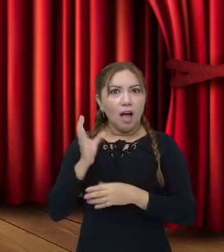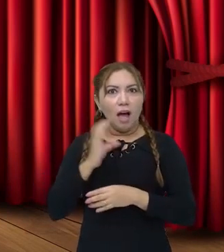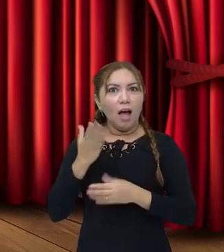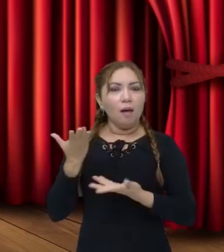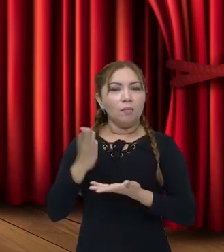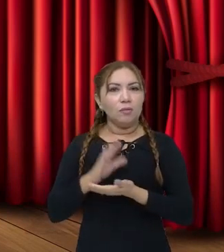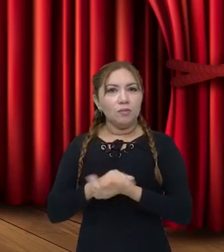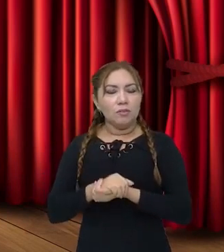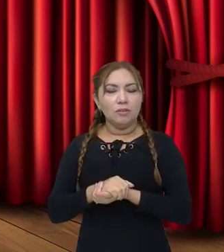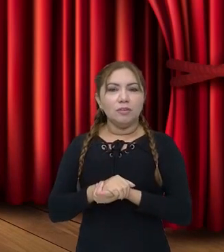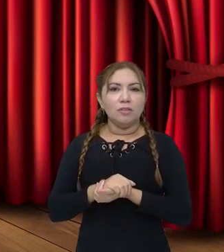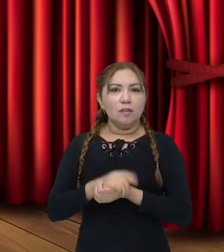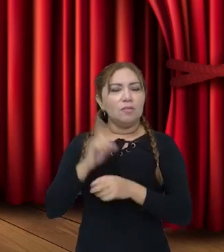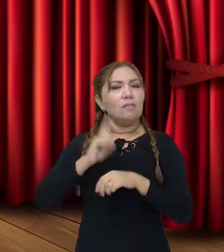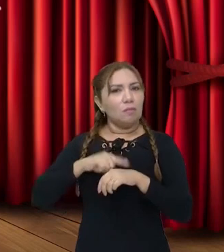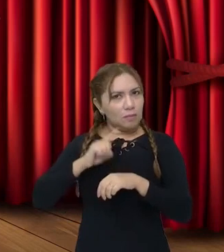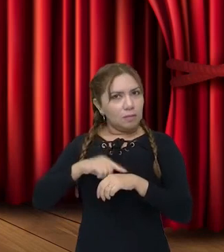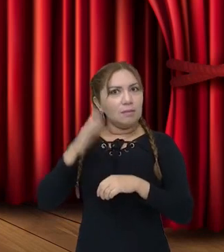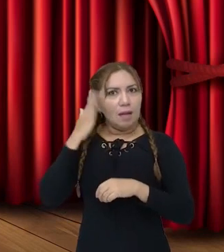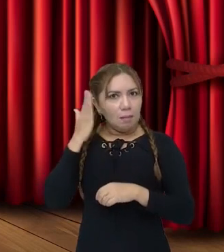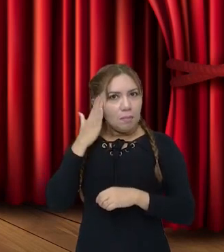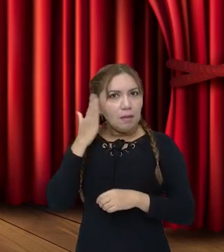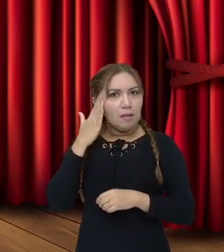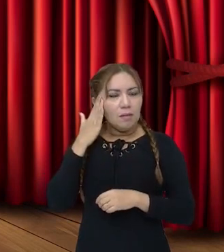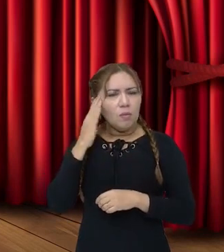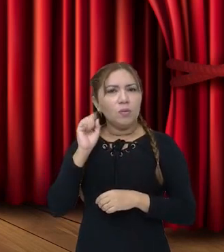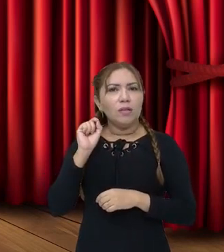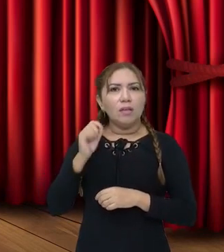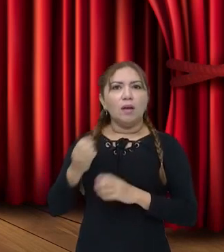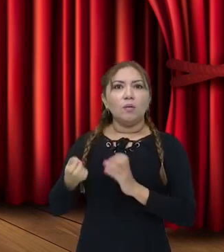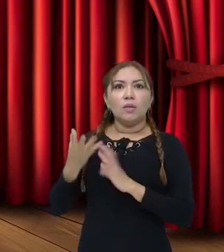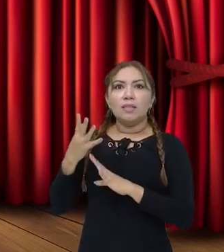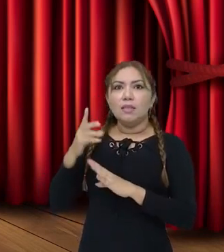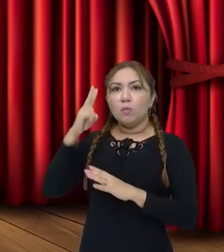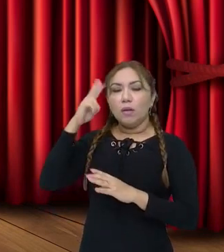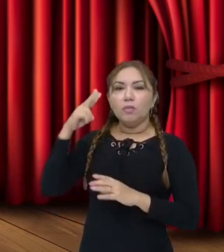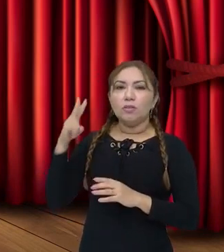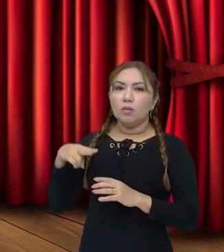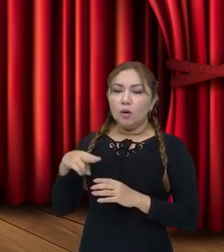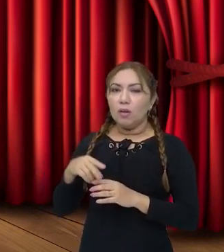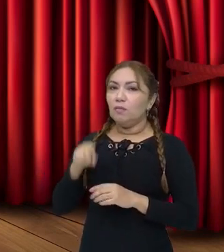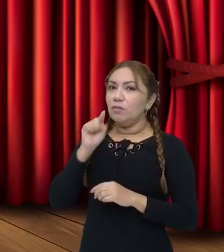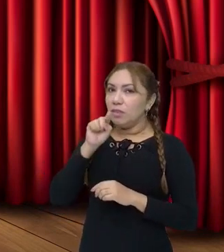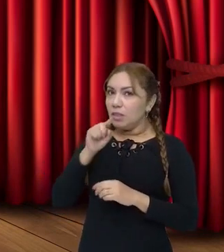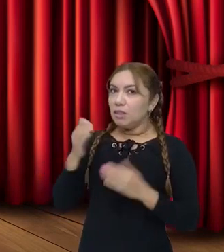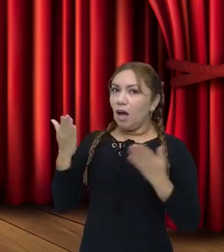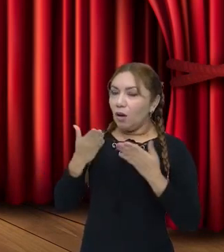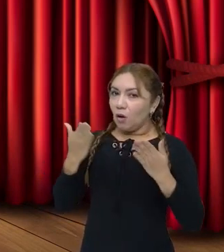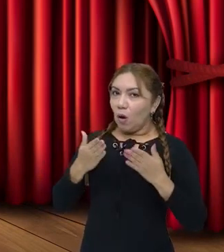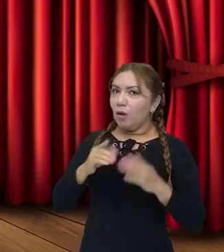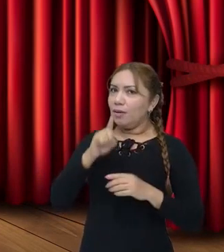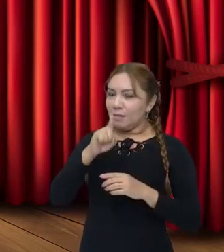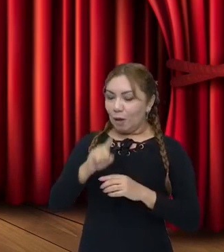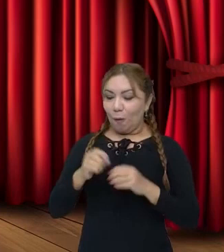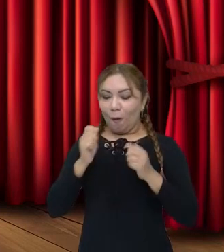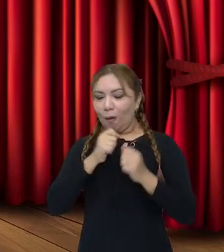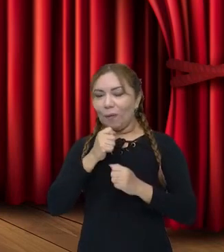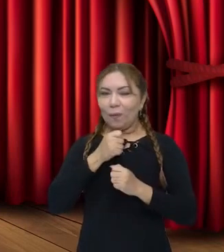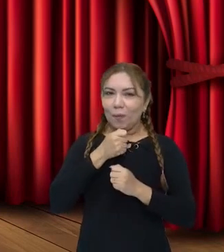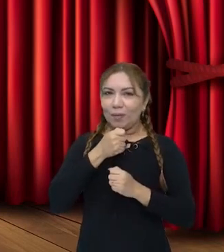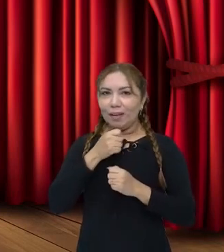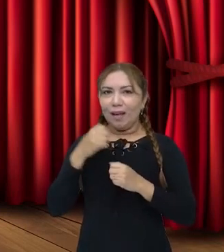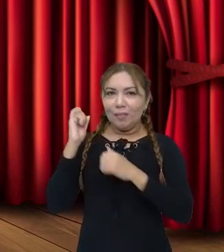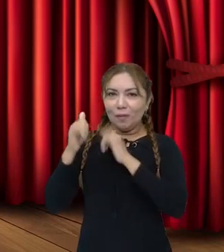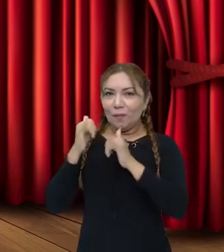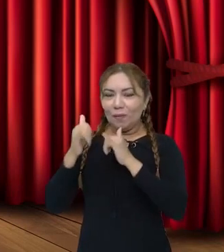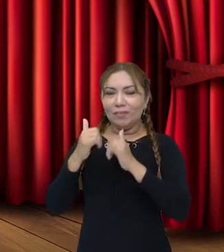Já vocês vão saber o que aconteceu na nossa história. Vocês agora são os artistas.